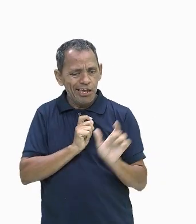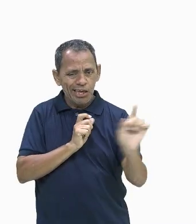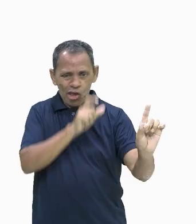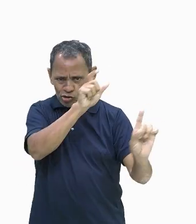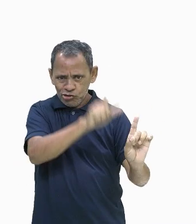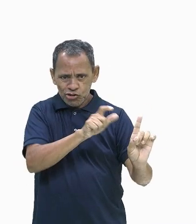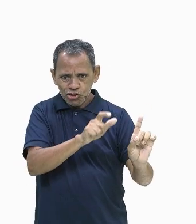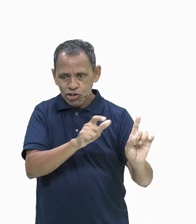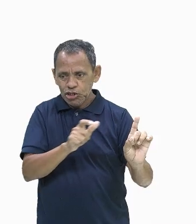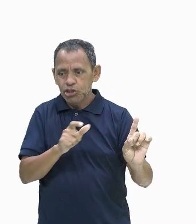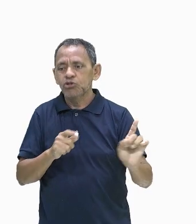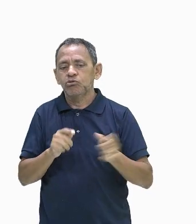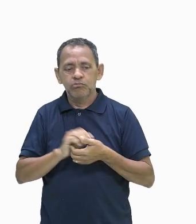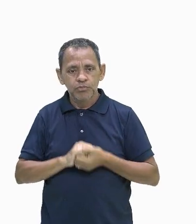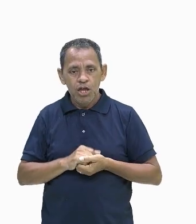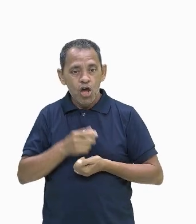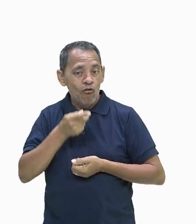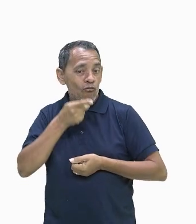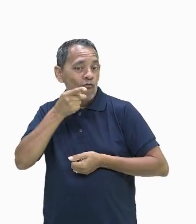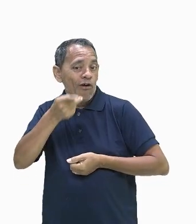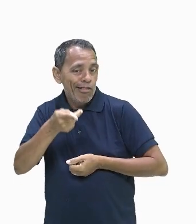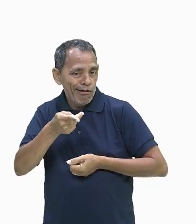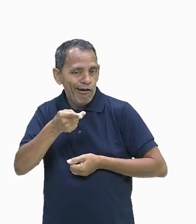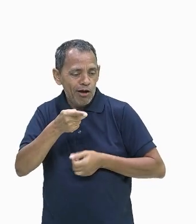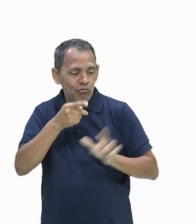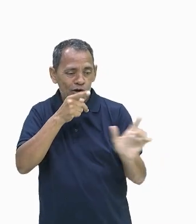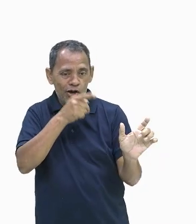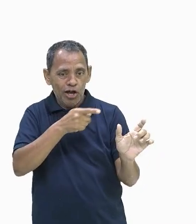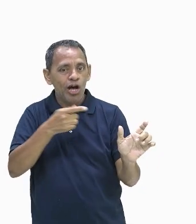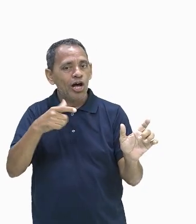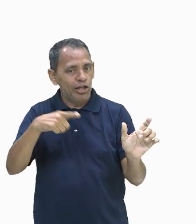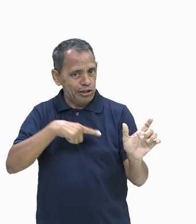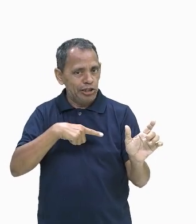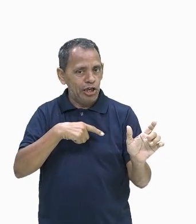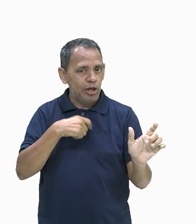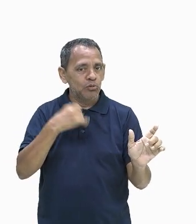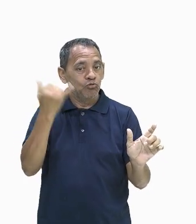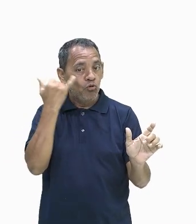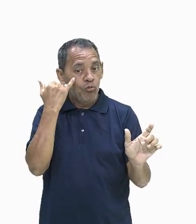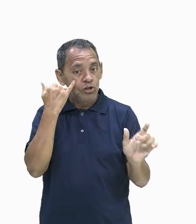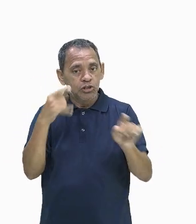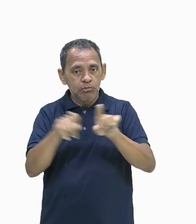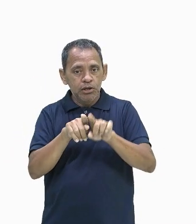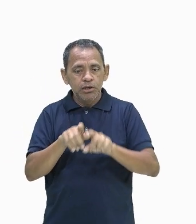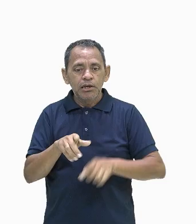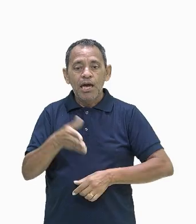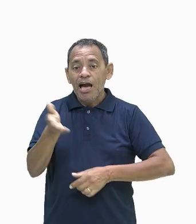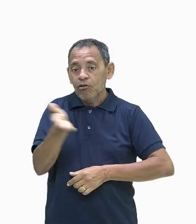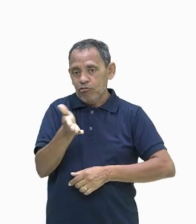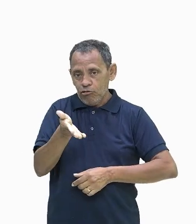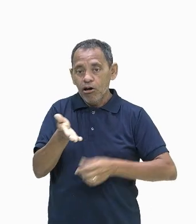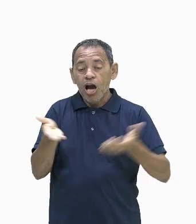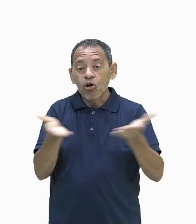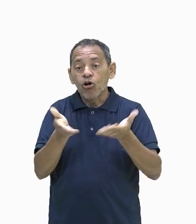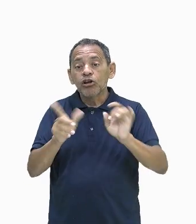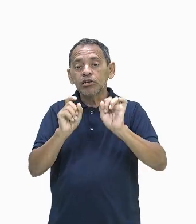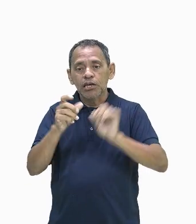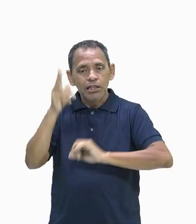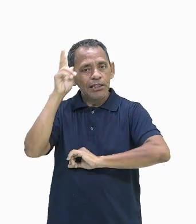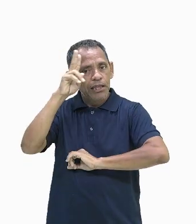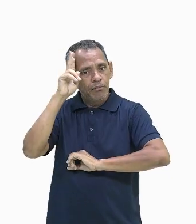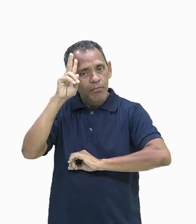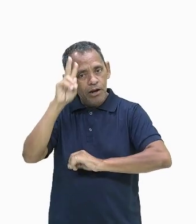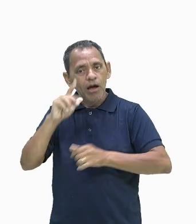qual falamos, sobre a qual trazemos alguma informação, nós vamos então agora relembrar algumas de